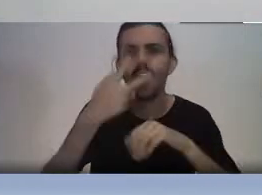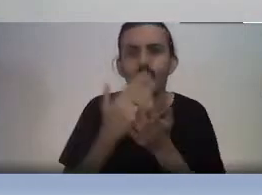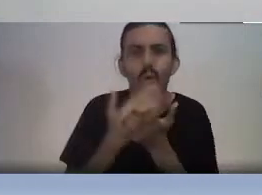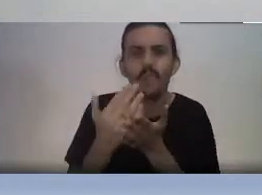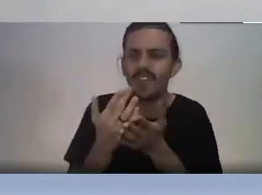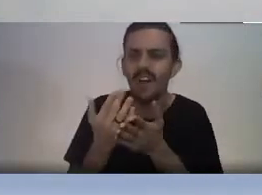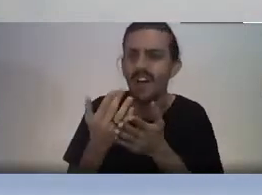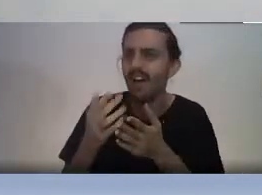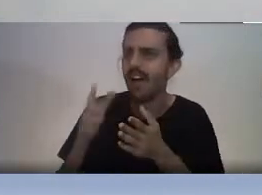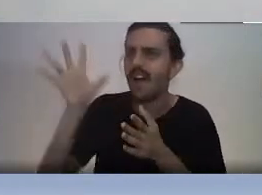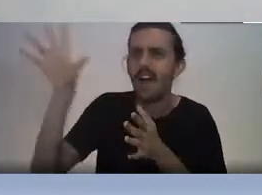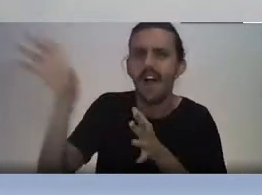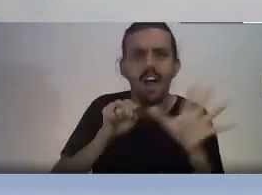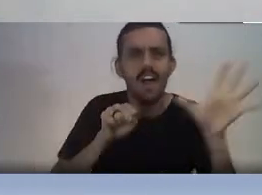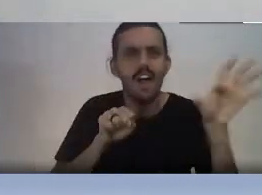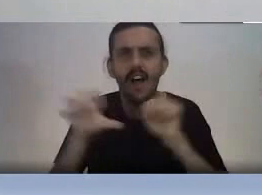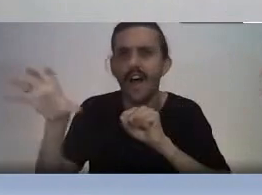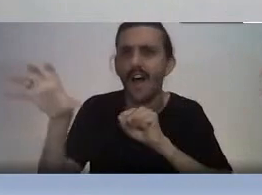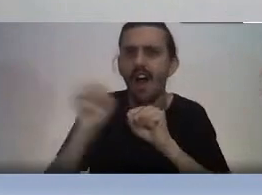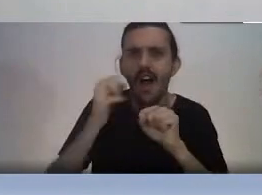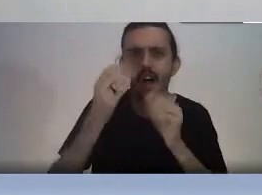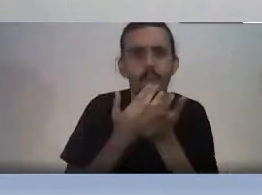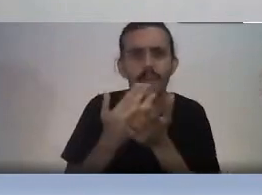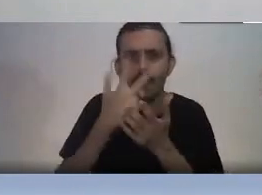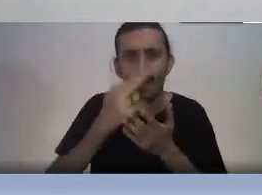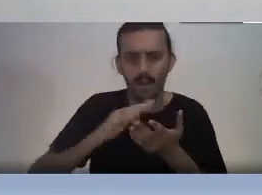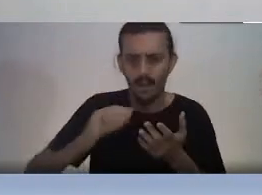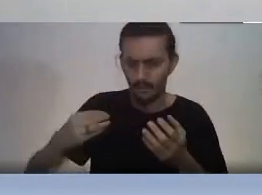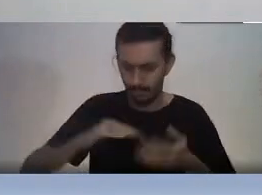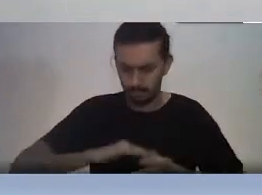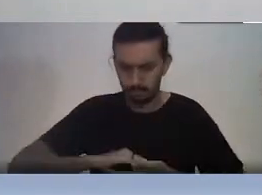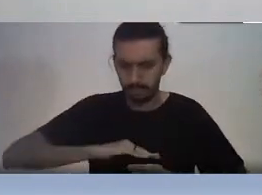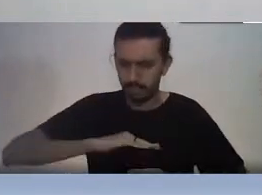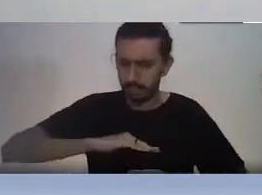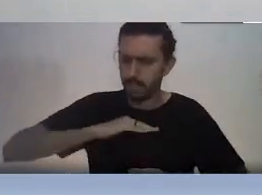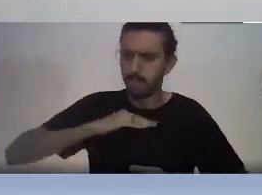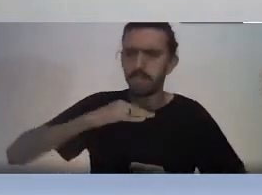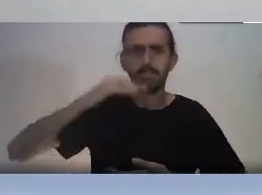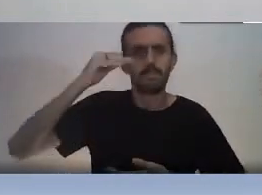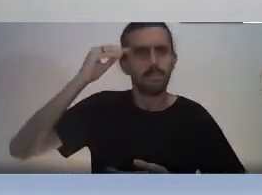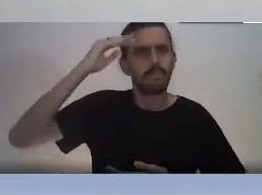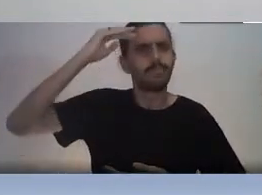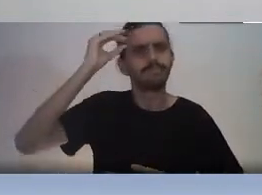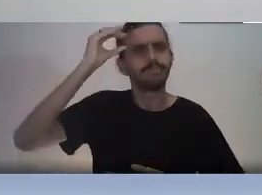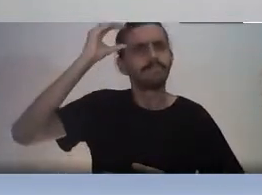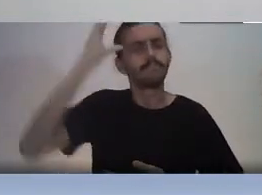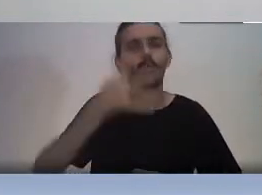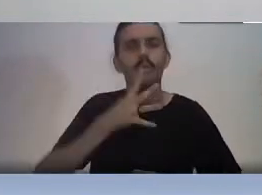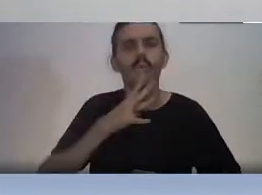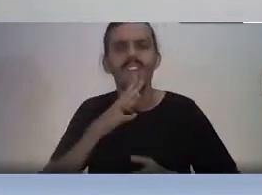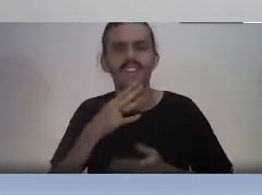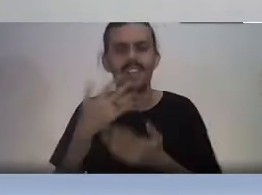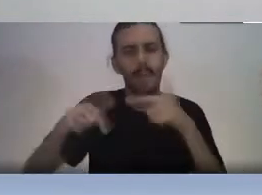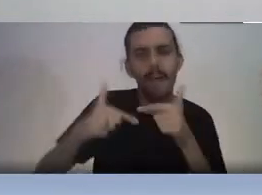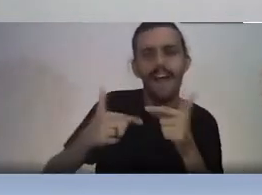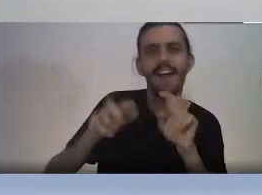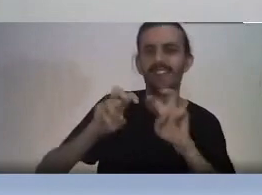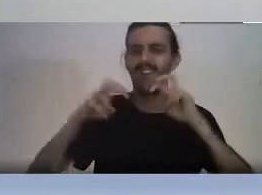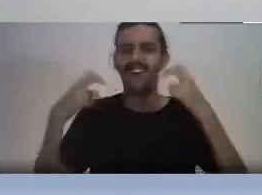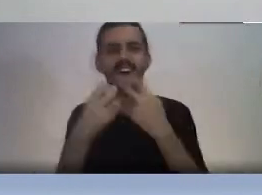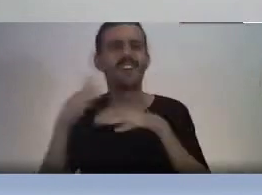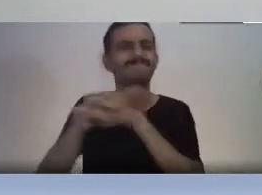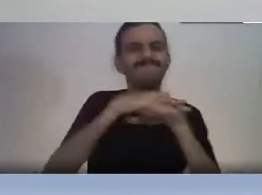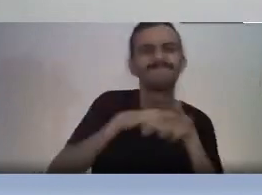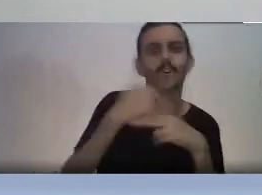peça por peça, através das aulas, de trabalhos e das clássicas rodas de conversa. Ouvimos histórias de dor, mas